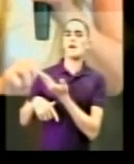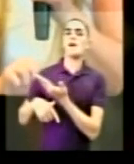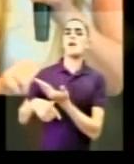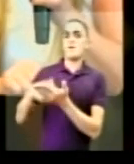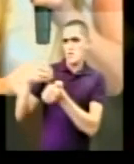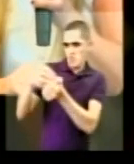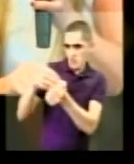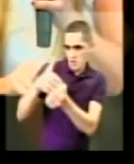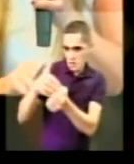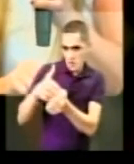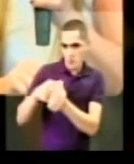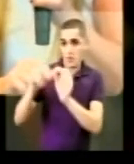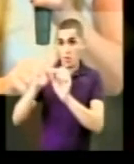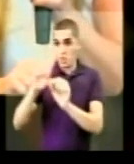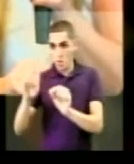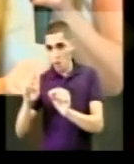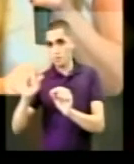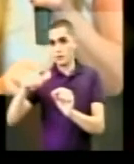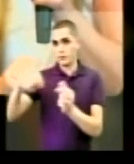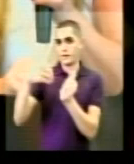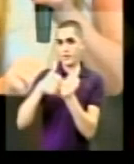e ele vai entrar nesse site,